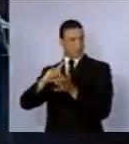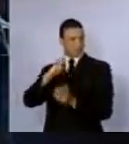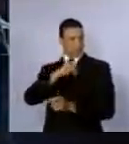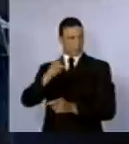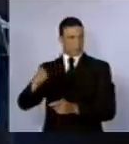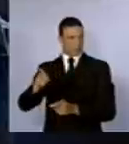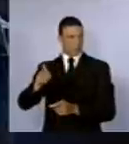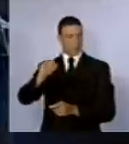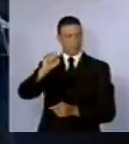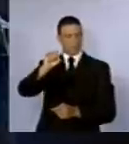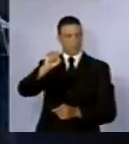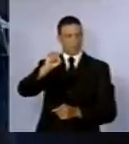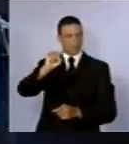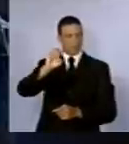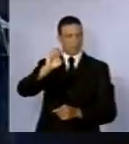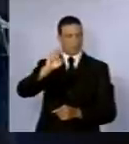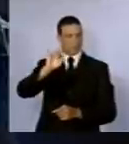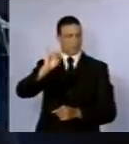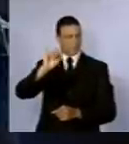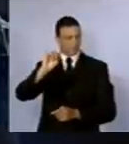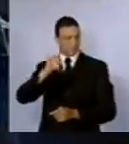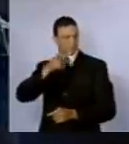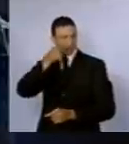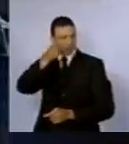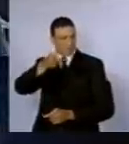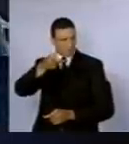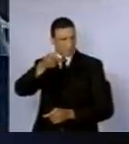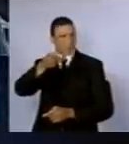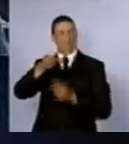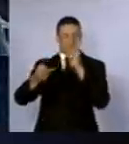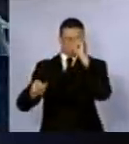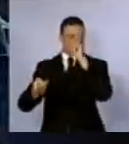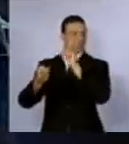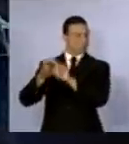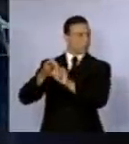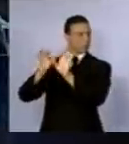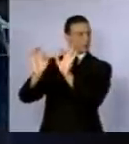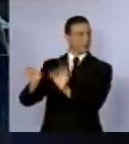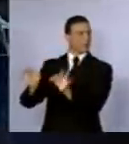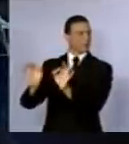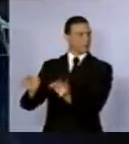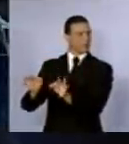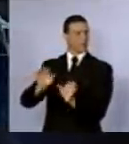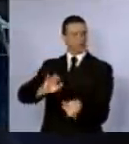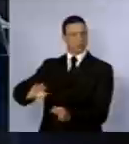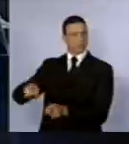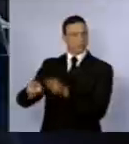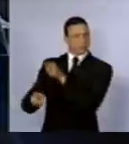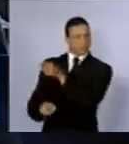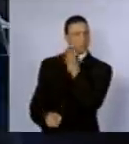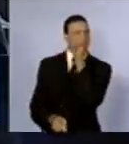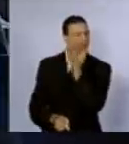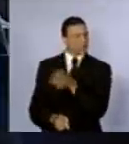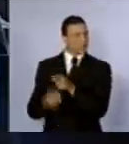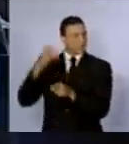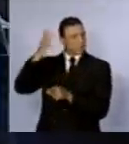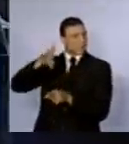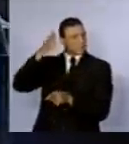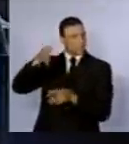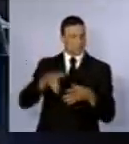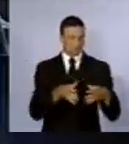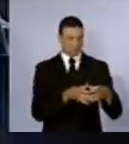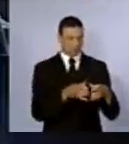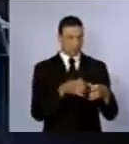Koifman, a participação no esforço internacional em relação a esse tema. E a gente tem apoiado a participação do CEPEL,